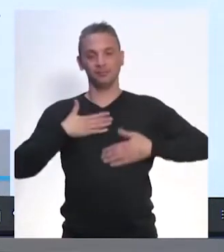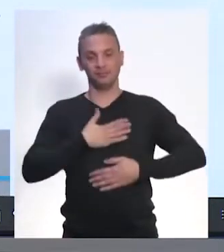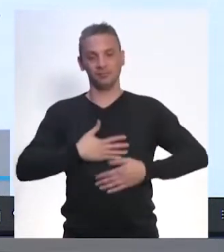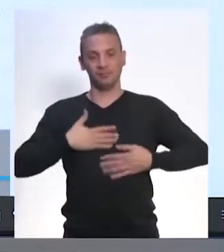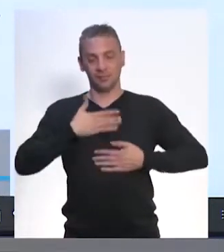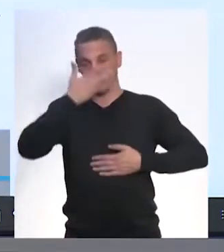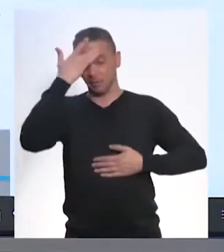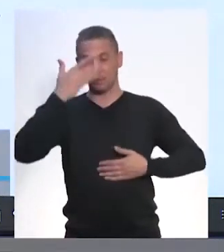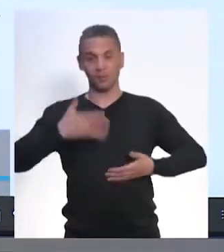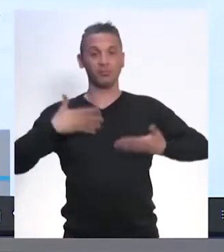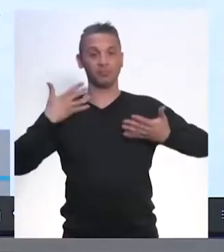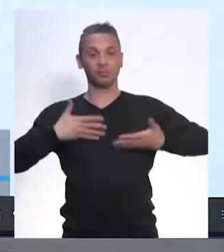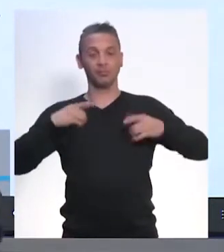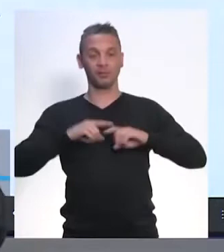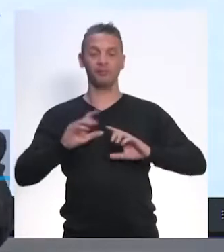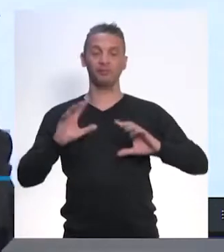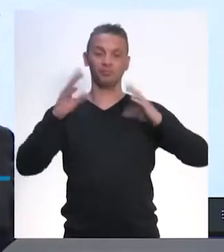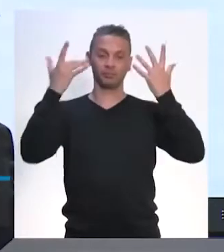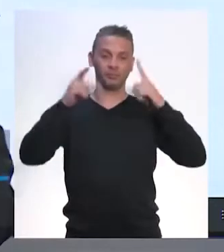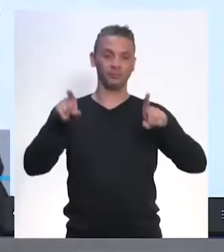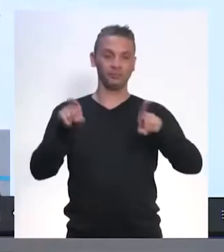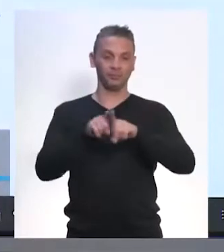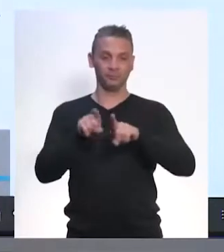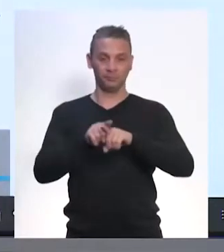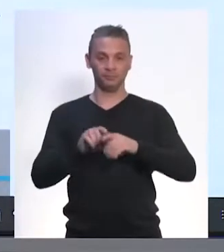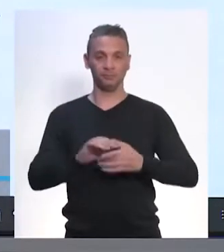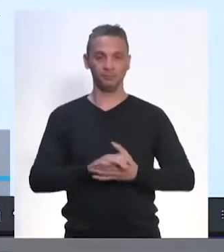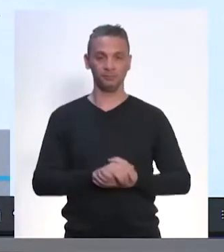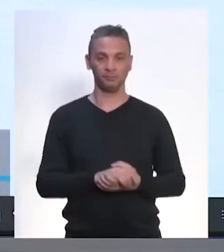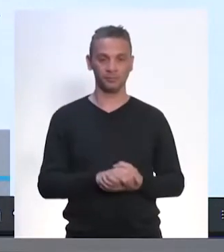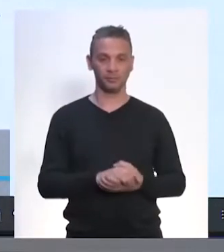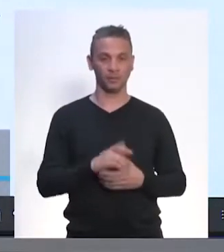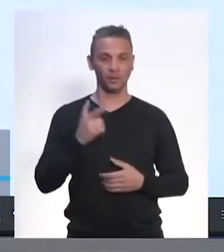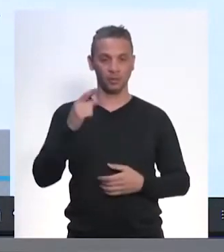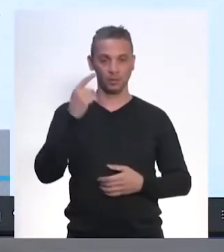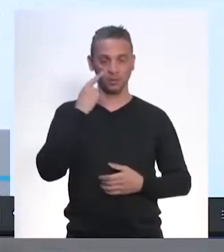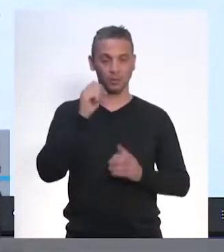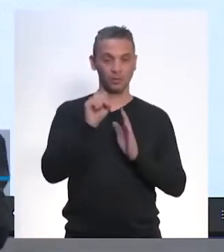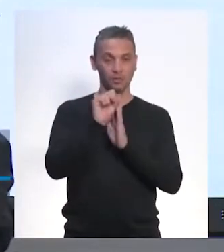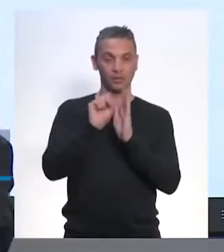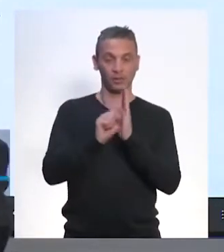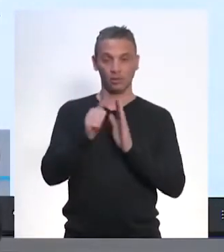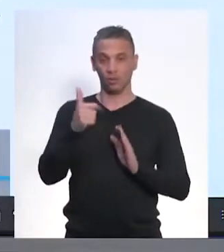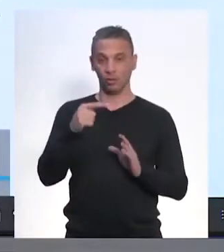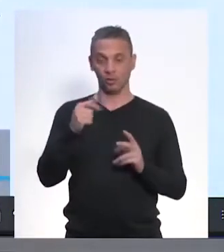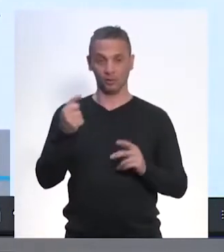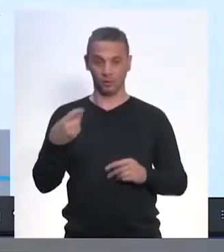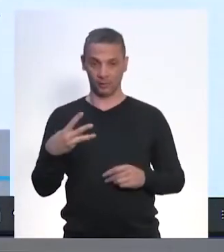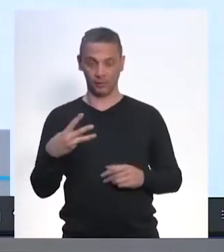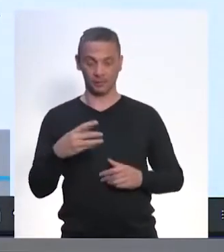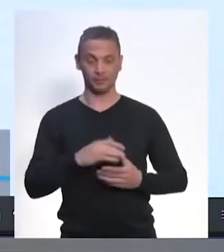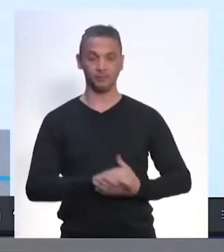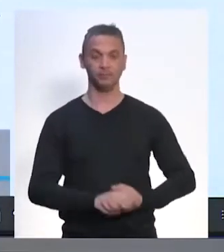os povos, né? De celebração mesmo, tá? A partir aí do século XII e XIII, tá bom?